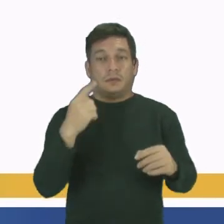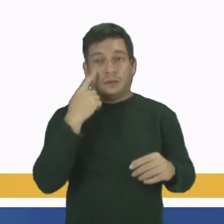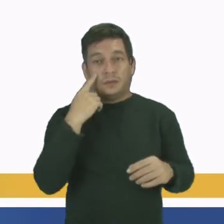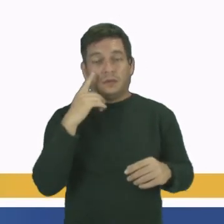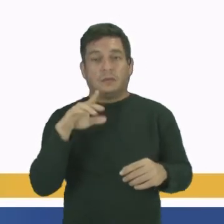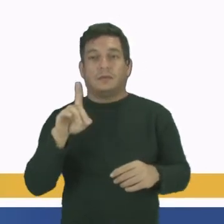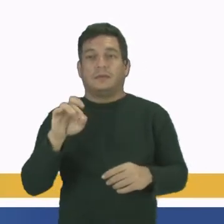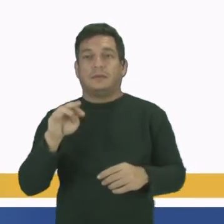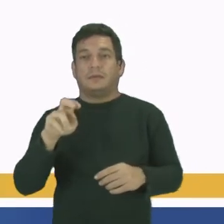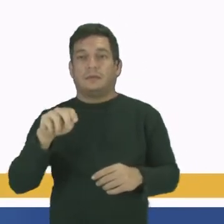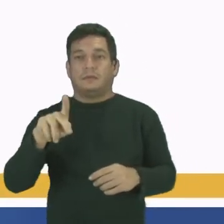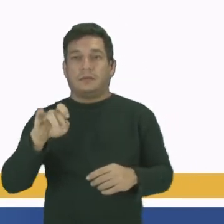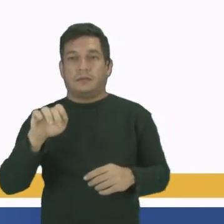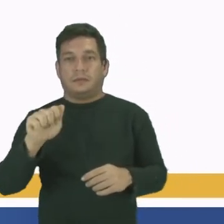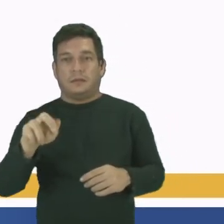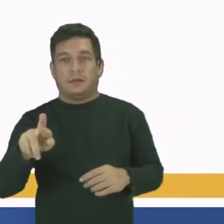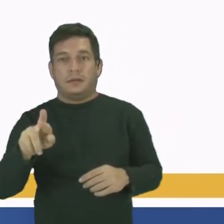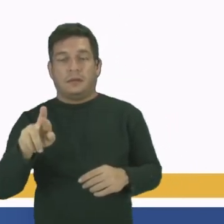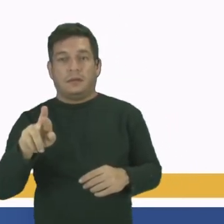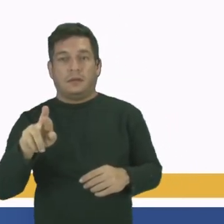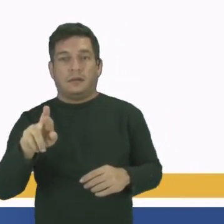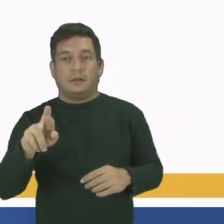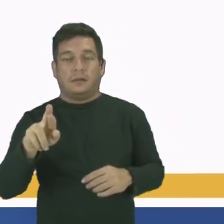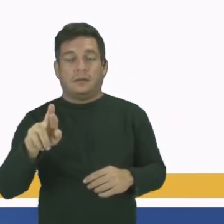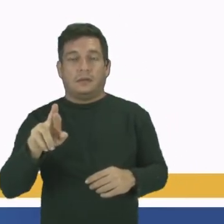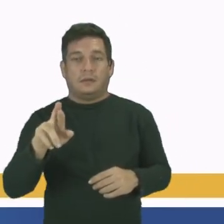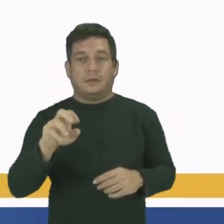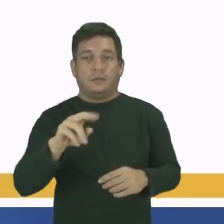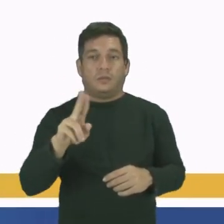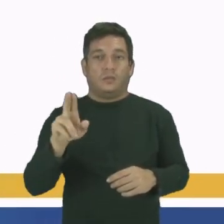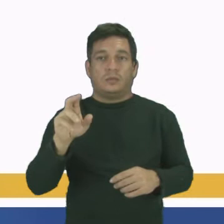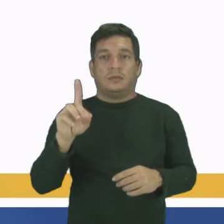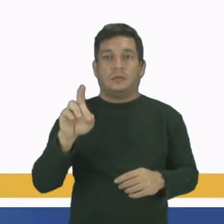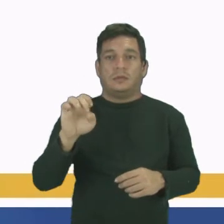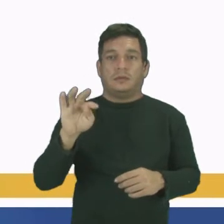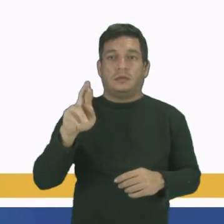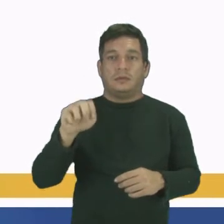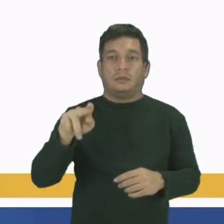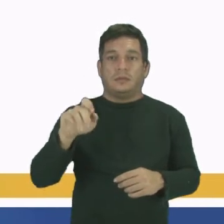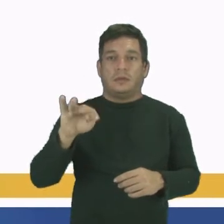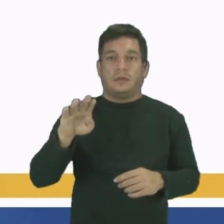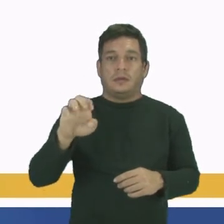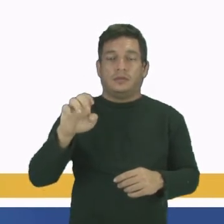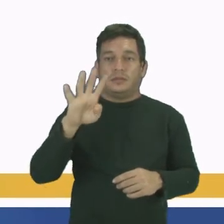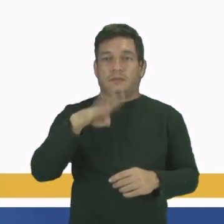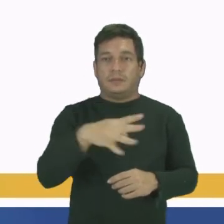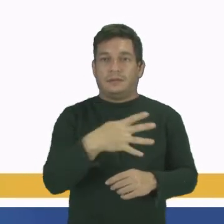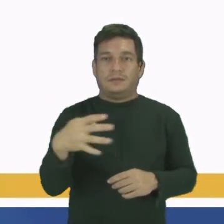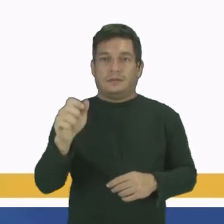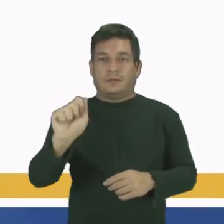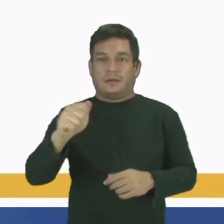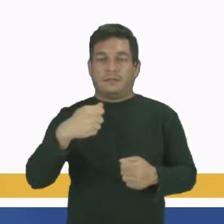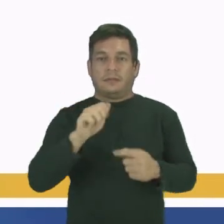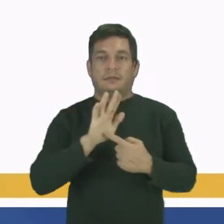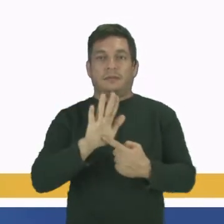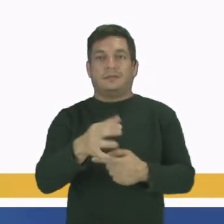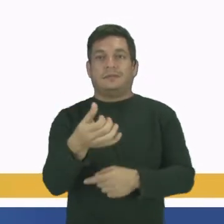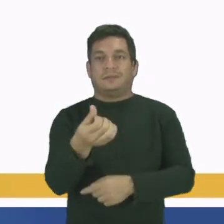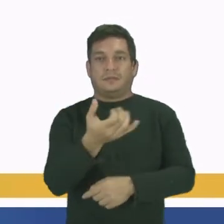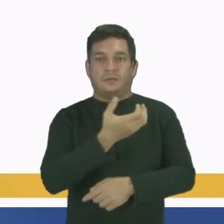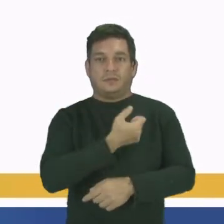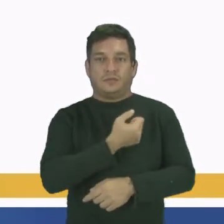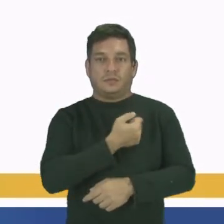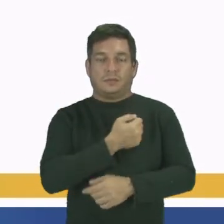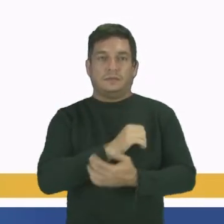for determinar o determinante dessa matriz A, ela também tem que aparecer aí esses 6